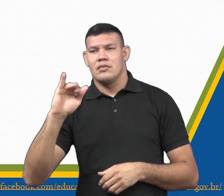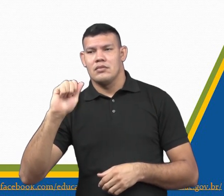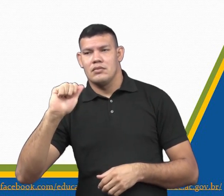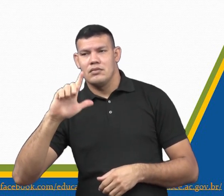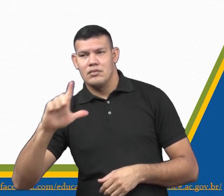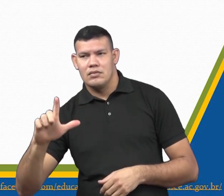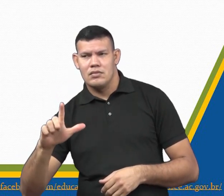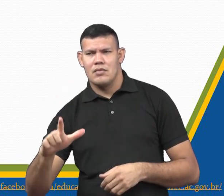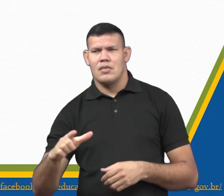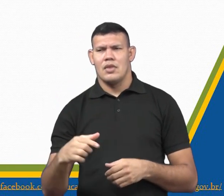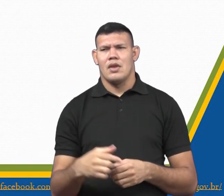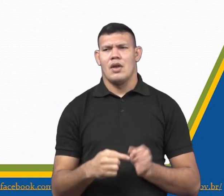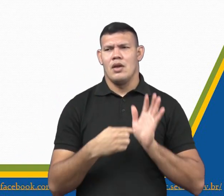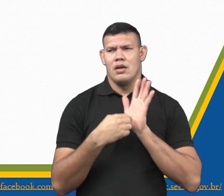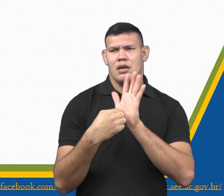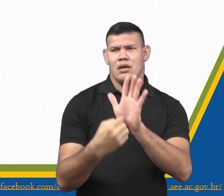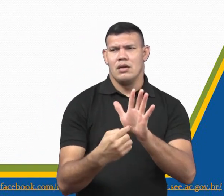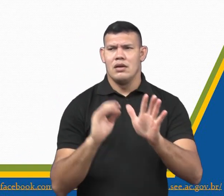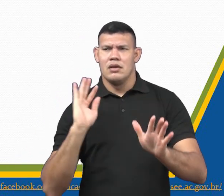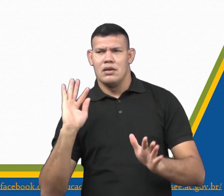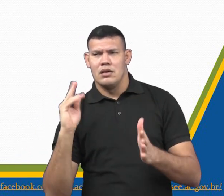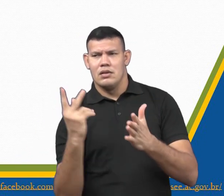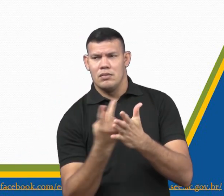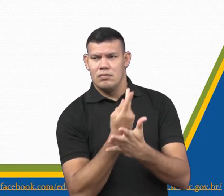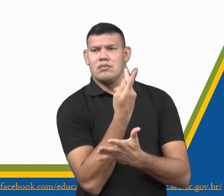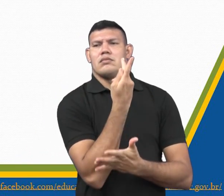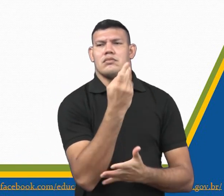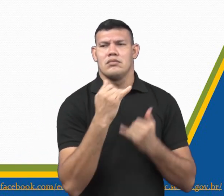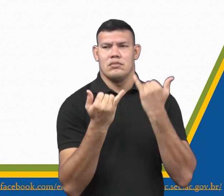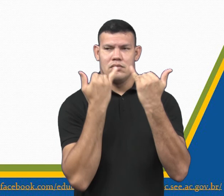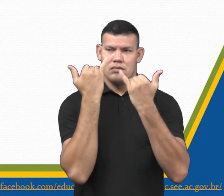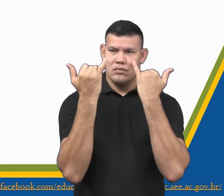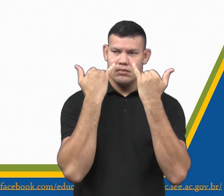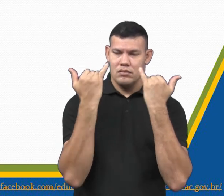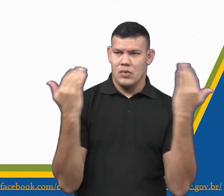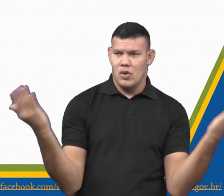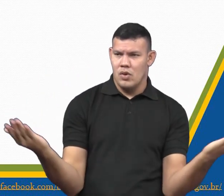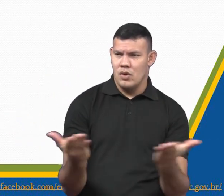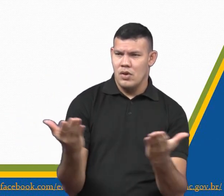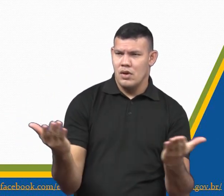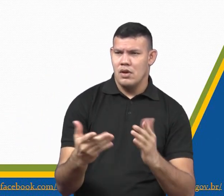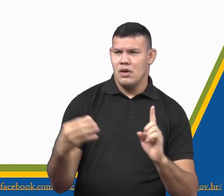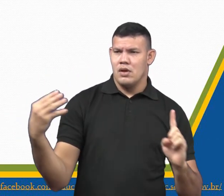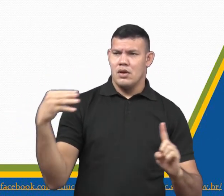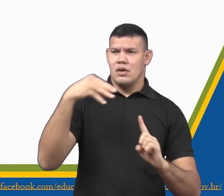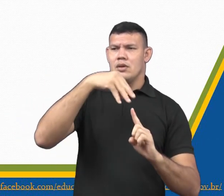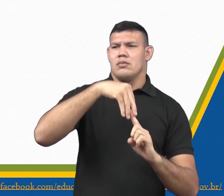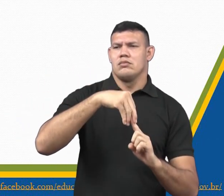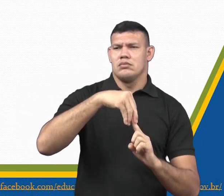informações recentes com o objetivo de deixar os leitores informados sobre os últimos acontecimentos?